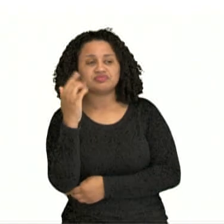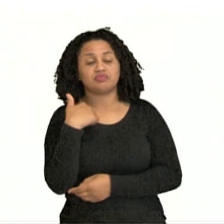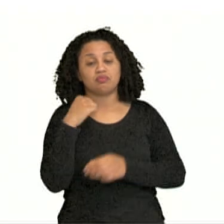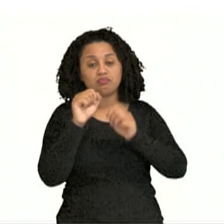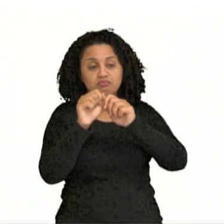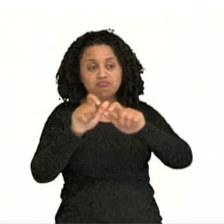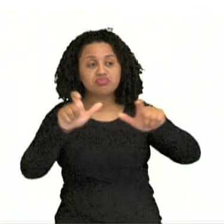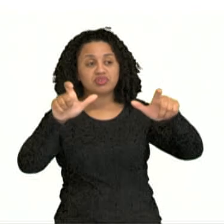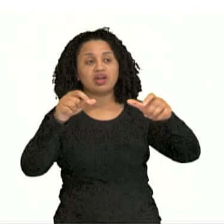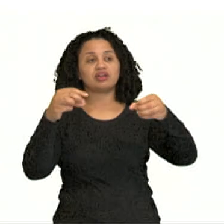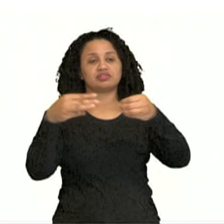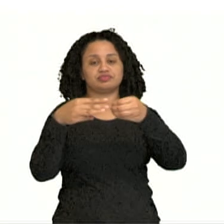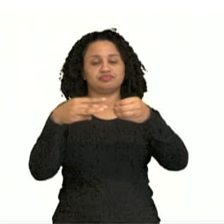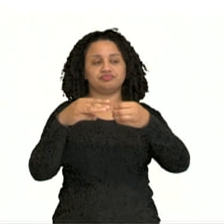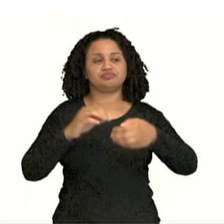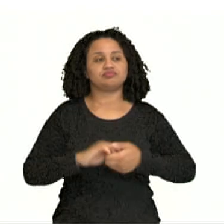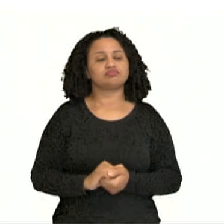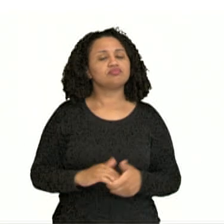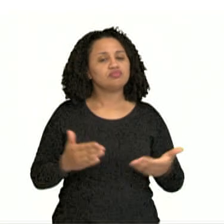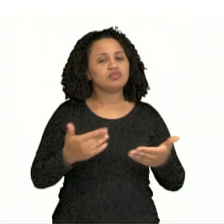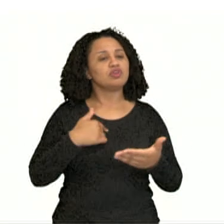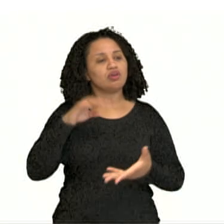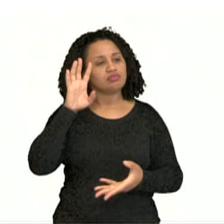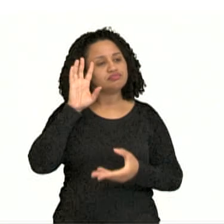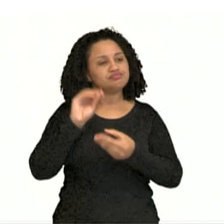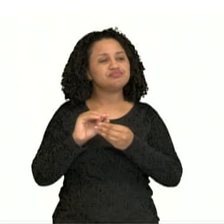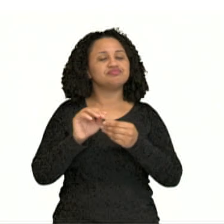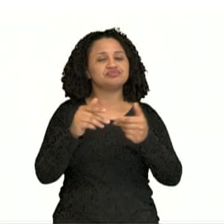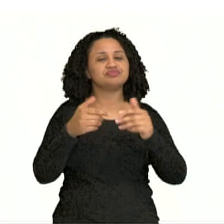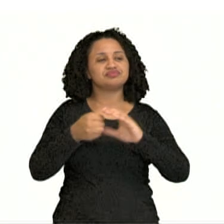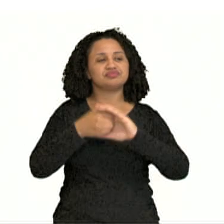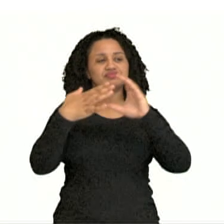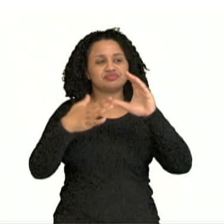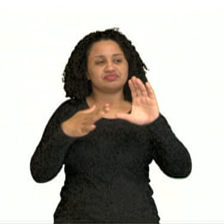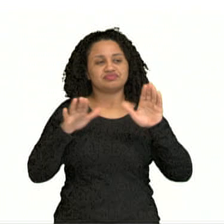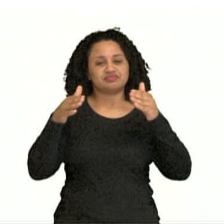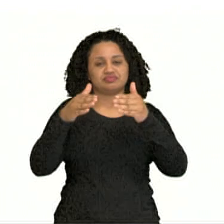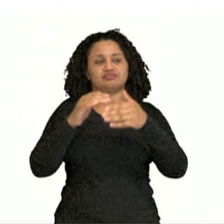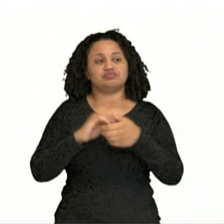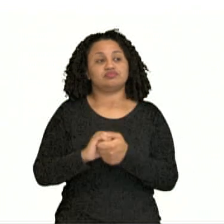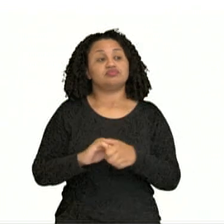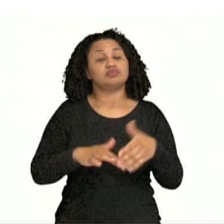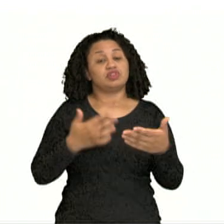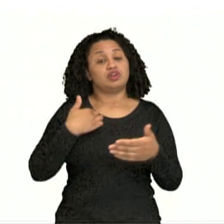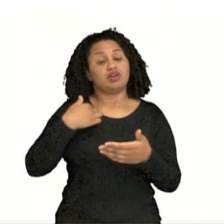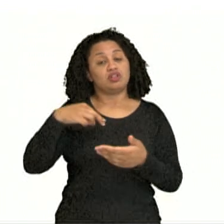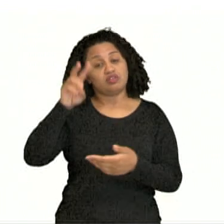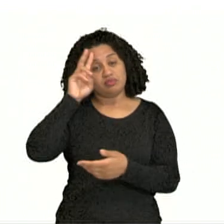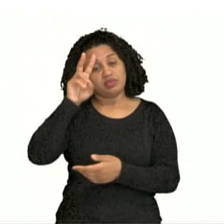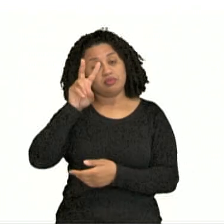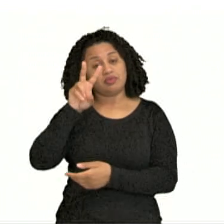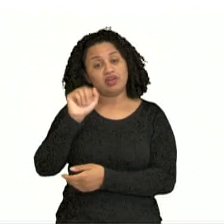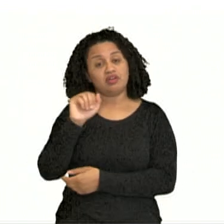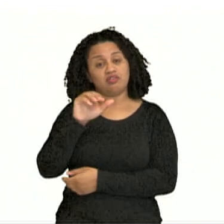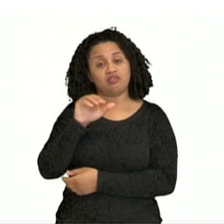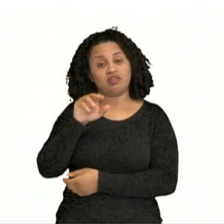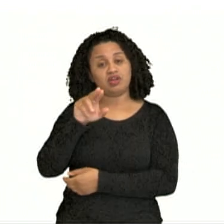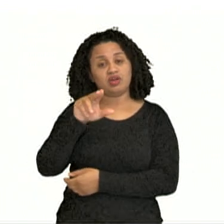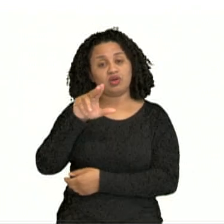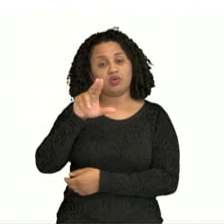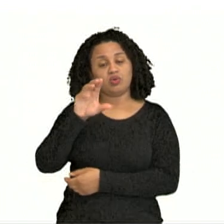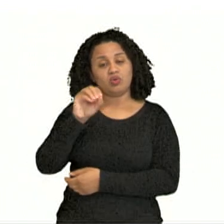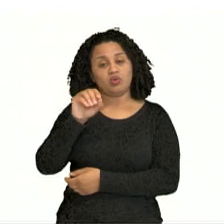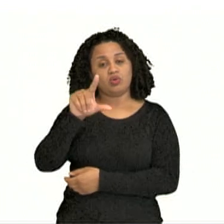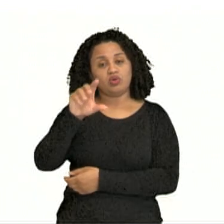vegetal. Então vamos entender essas organelas exclusivas? Então vamos relembrar o que é um vacúolo. Vacúolos